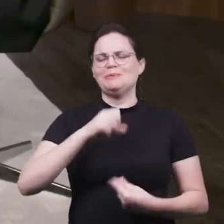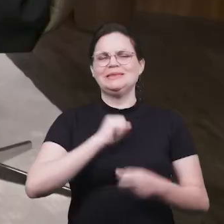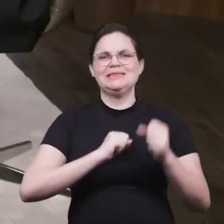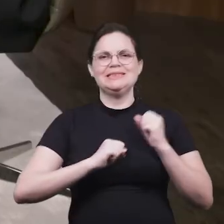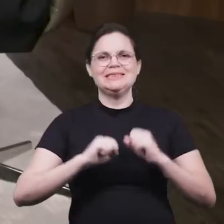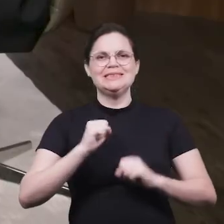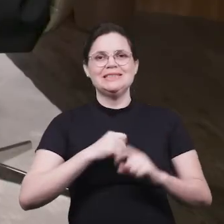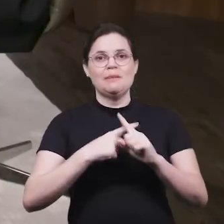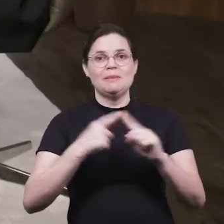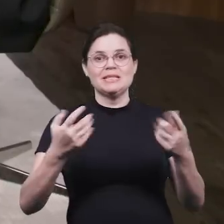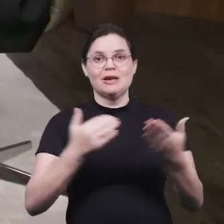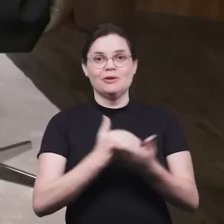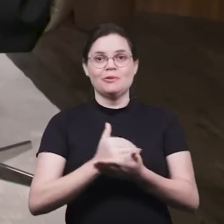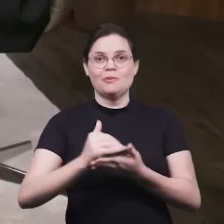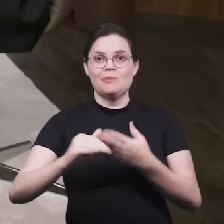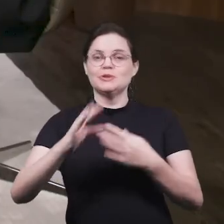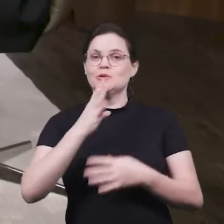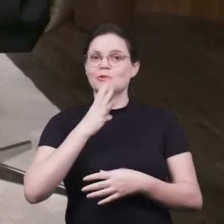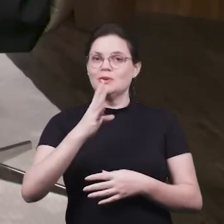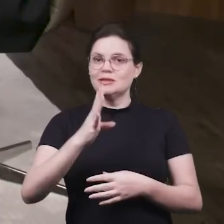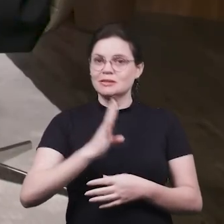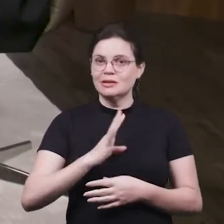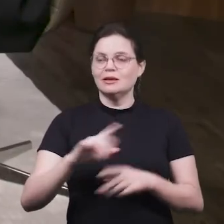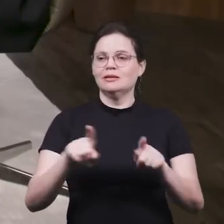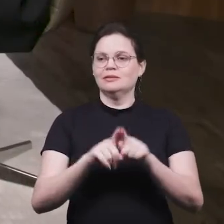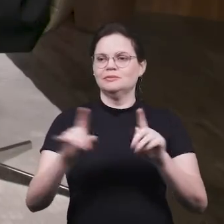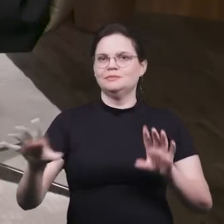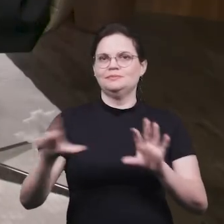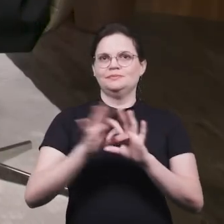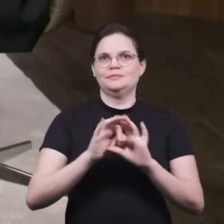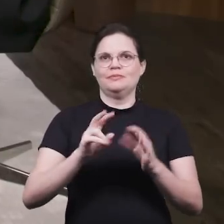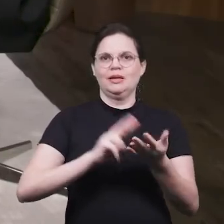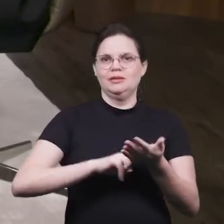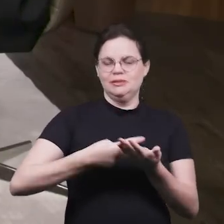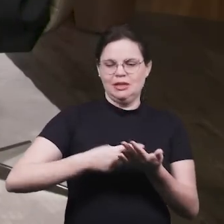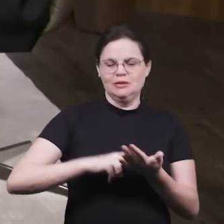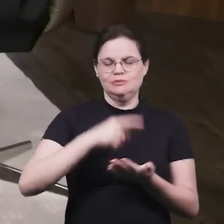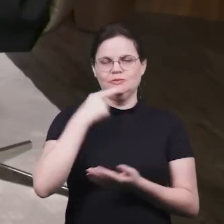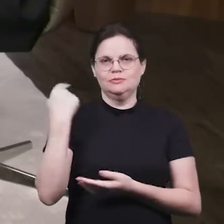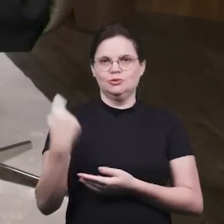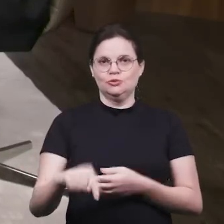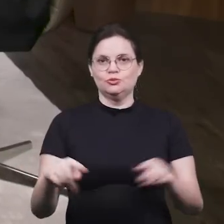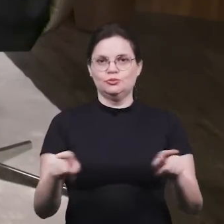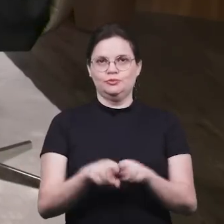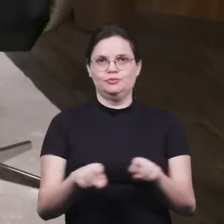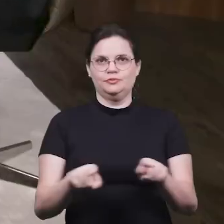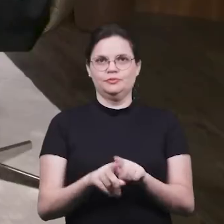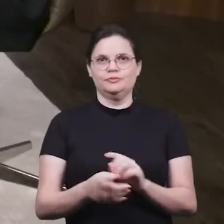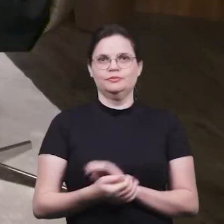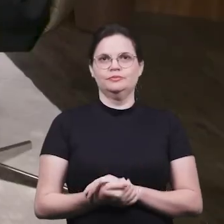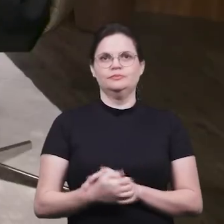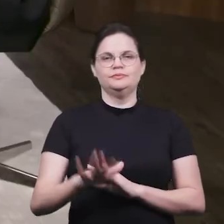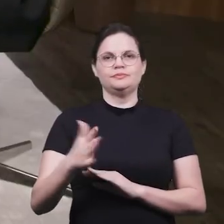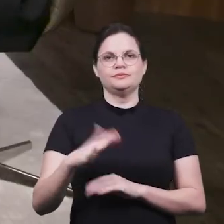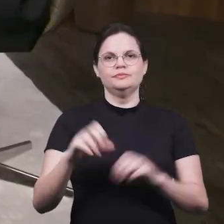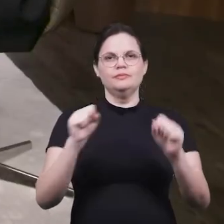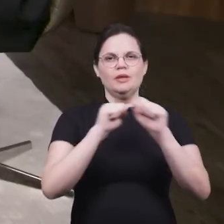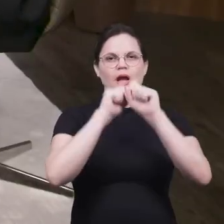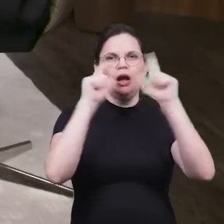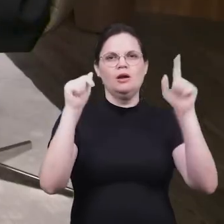estão conectando, como a Tamila traduz para o russo também. Eles acordam 3h30